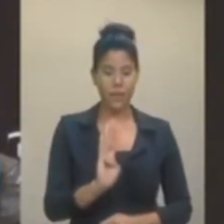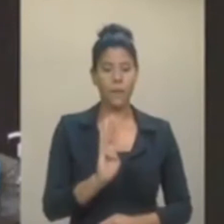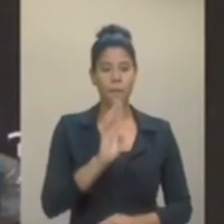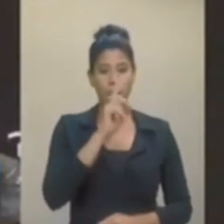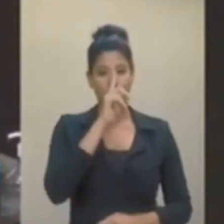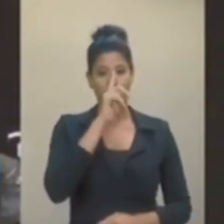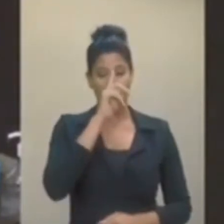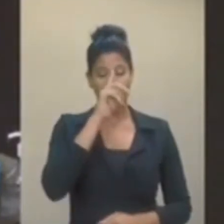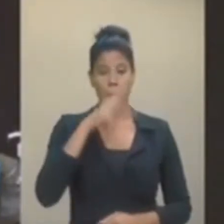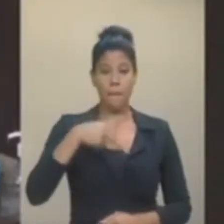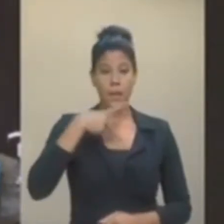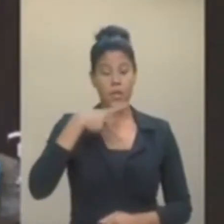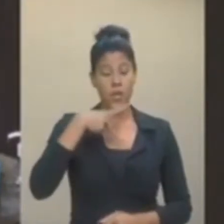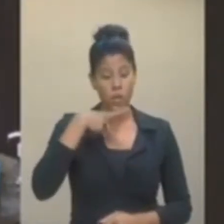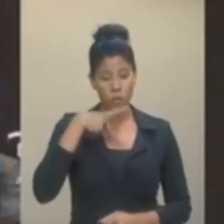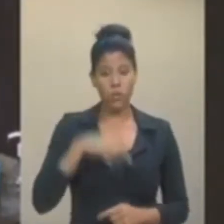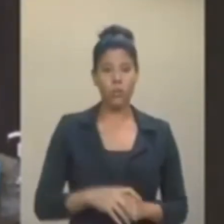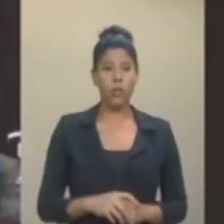na sequência,